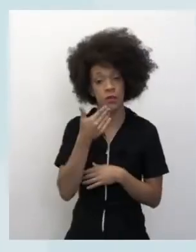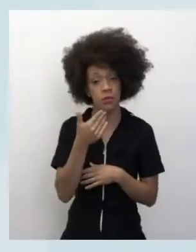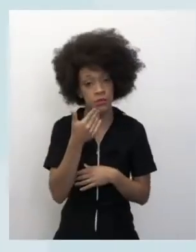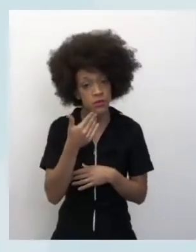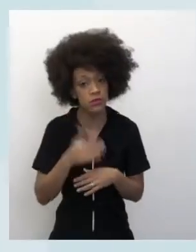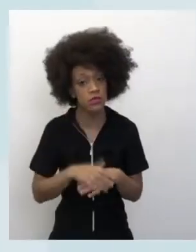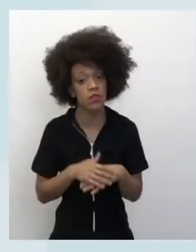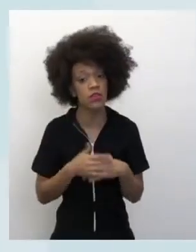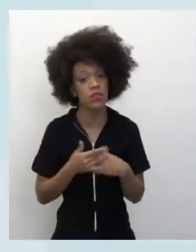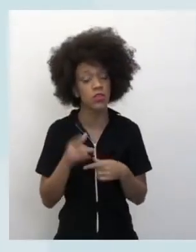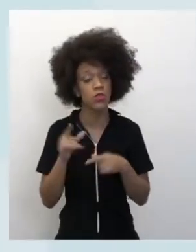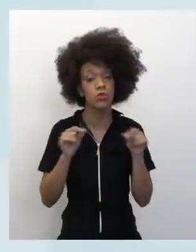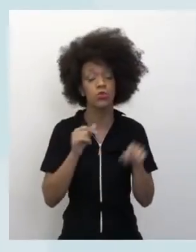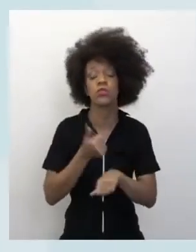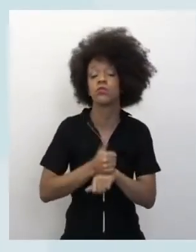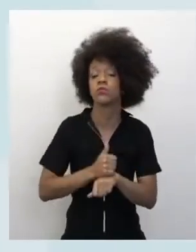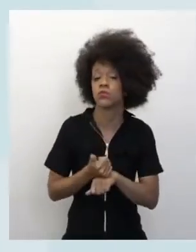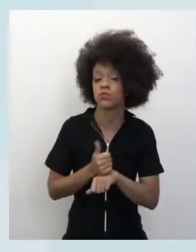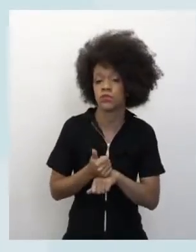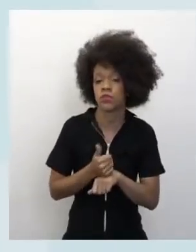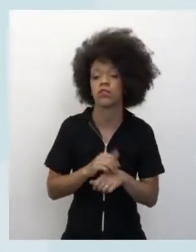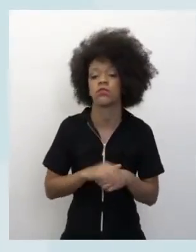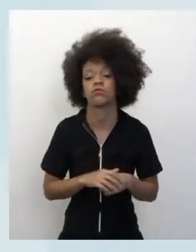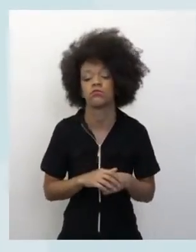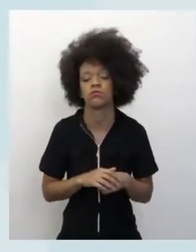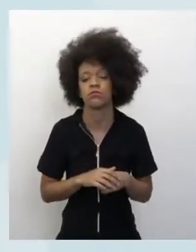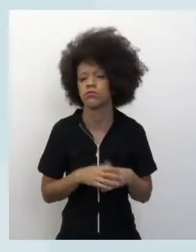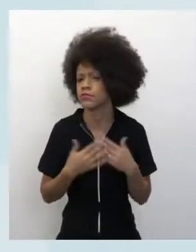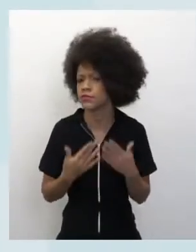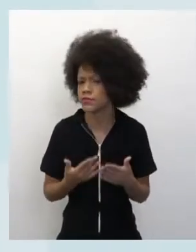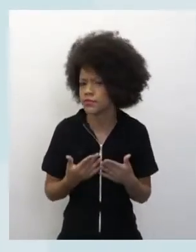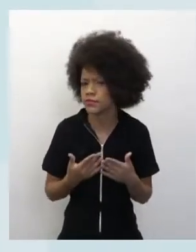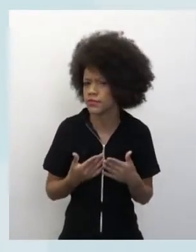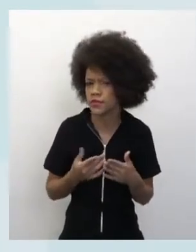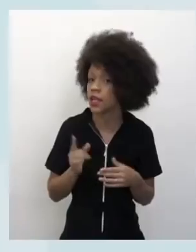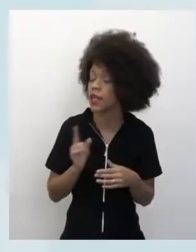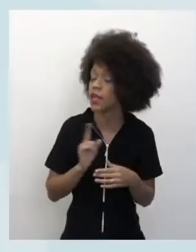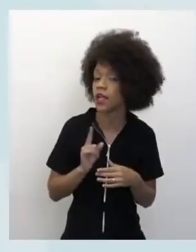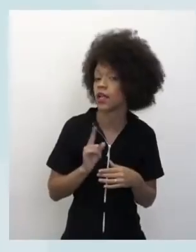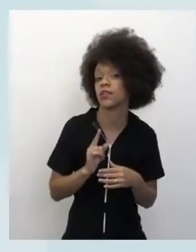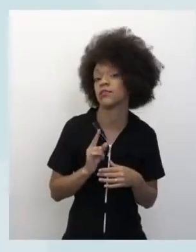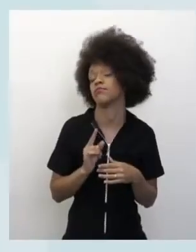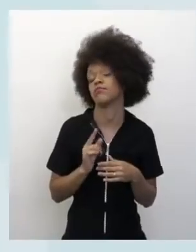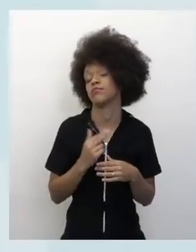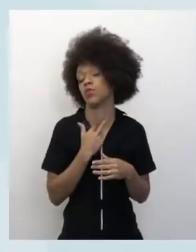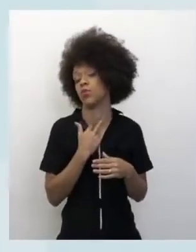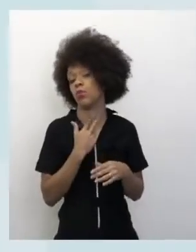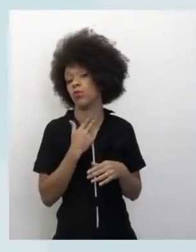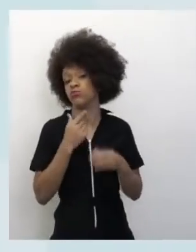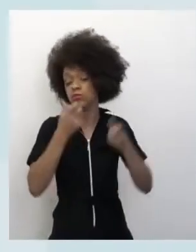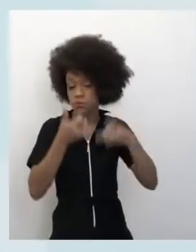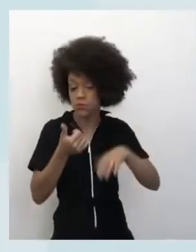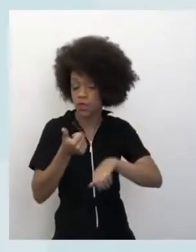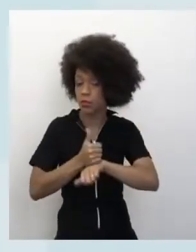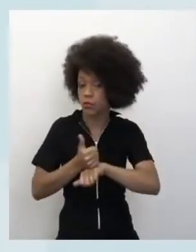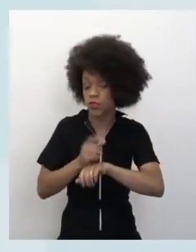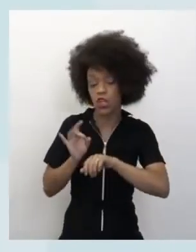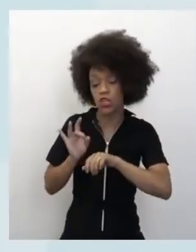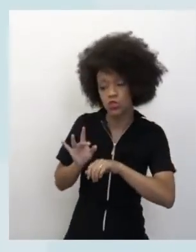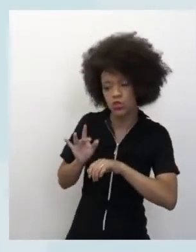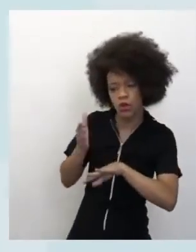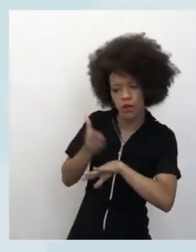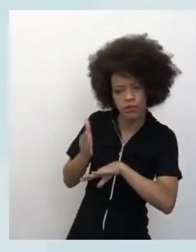eles escolhessem um profissional e não denominasse a profissão, né, dessa pessoa,